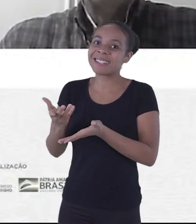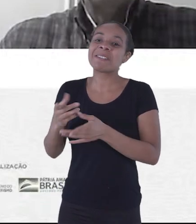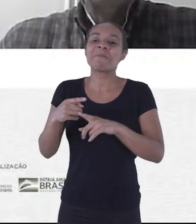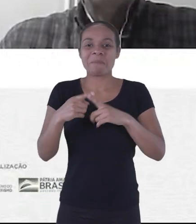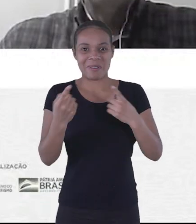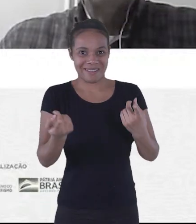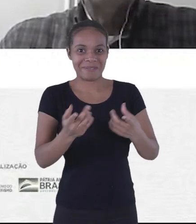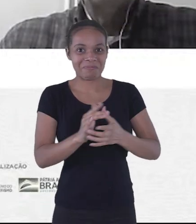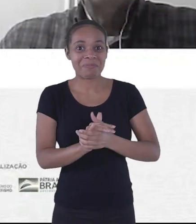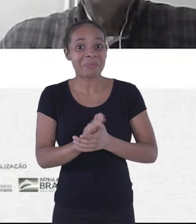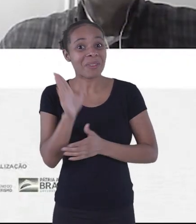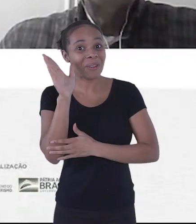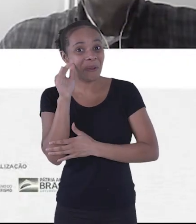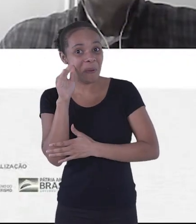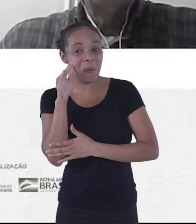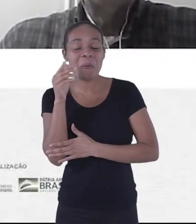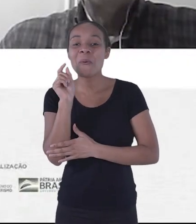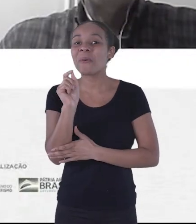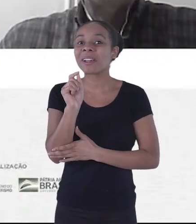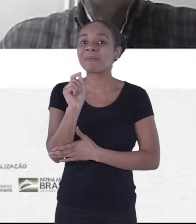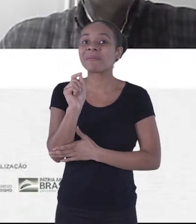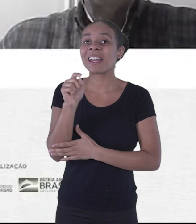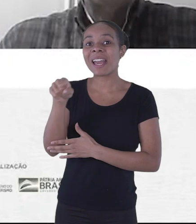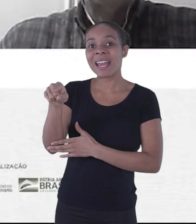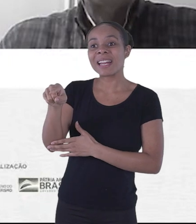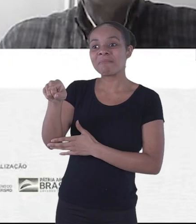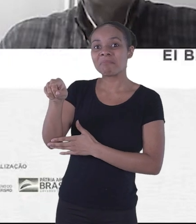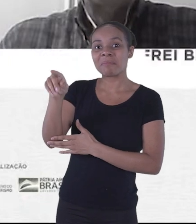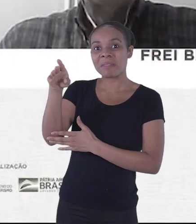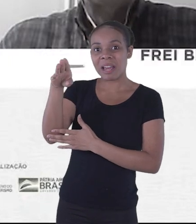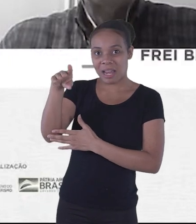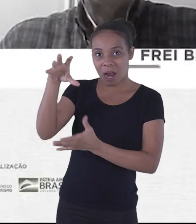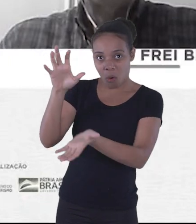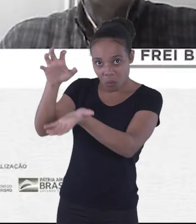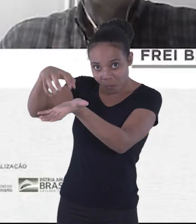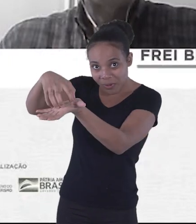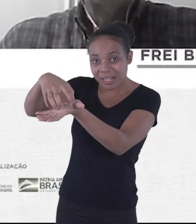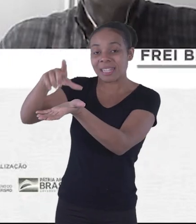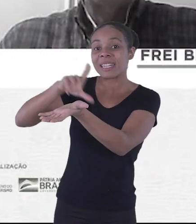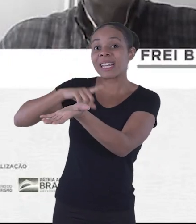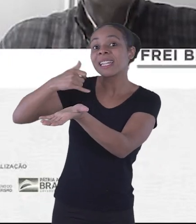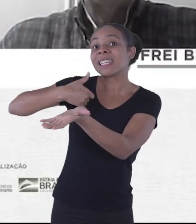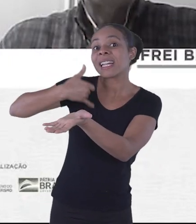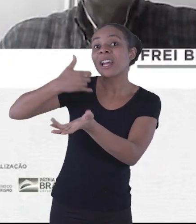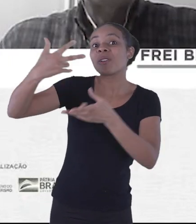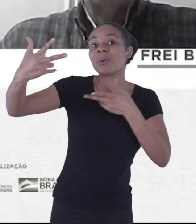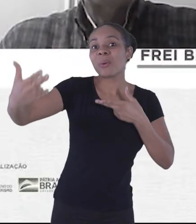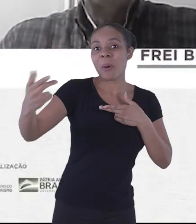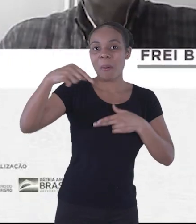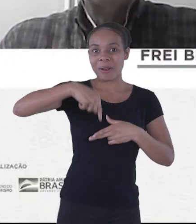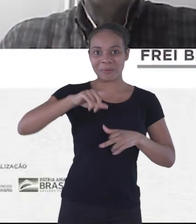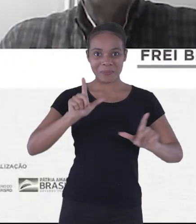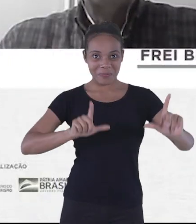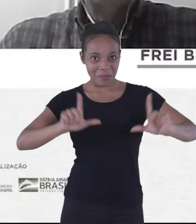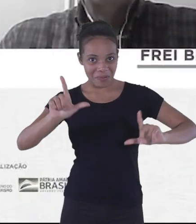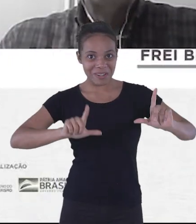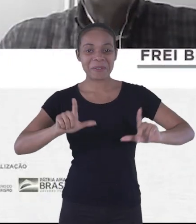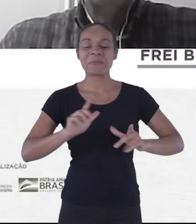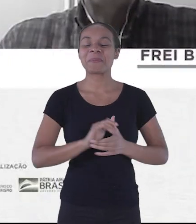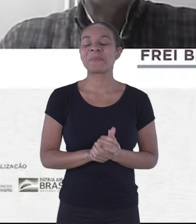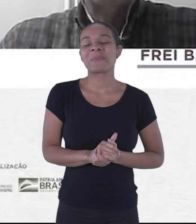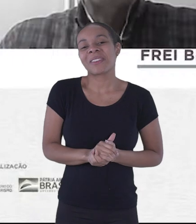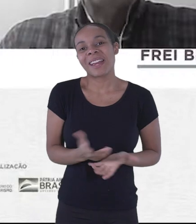o mesmo ano, né, do Sempre um Papo, também 35. E curiosamente aqui também, por força do absoluto acaso, que ontem o